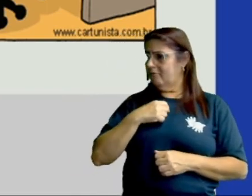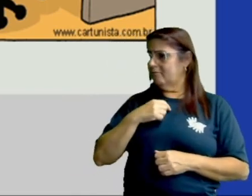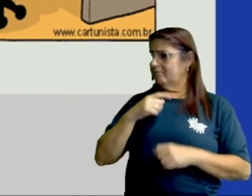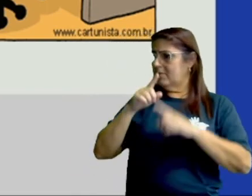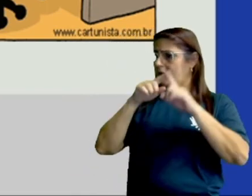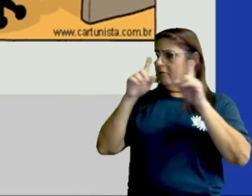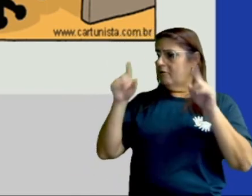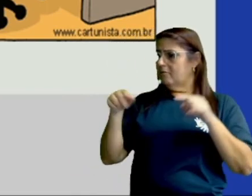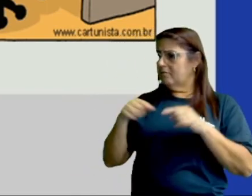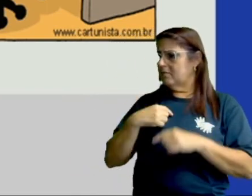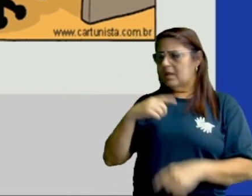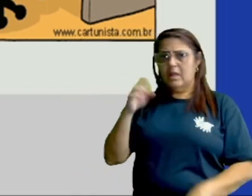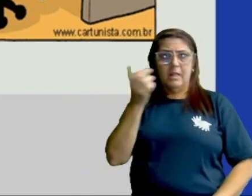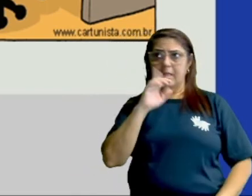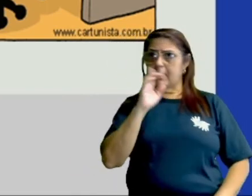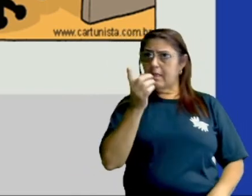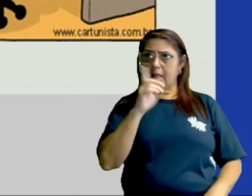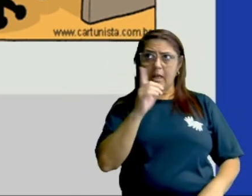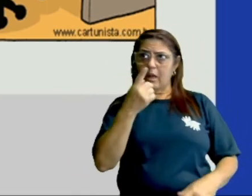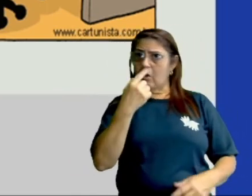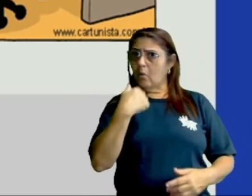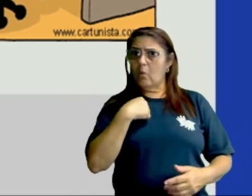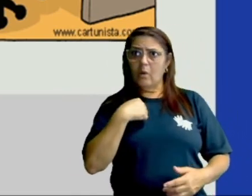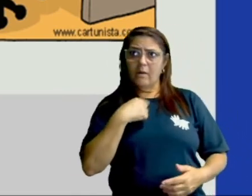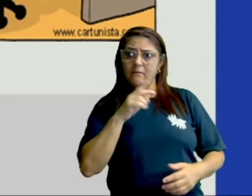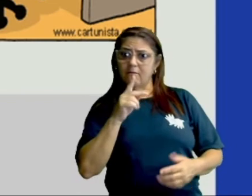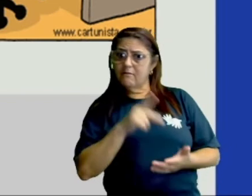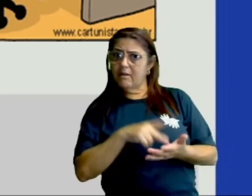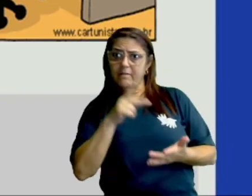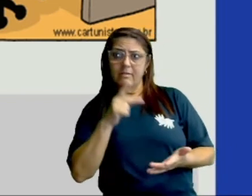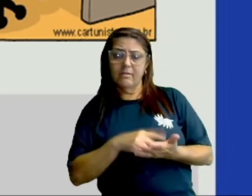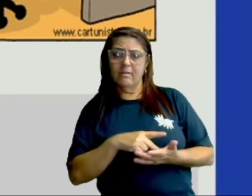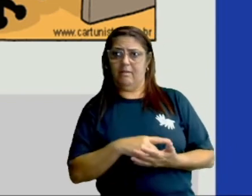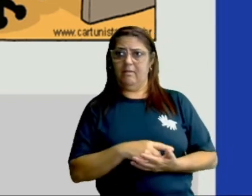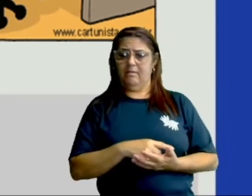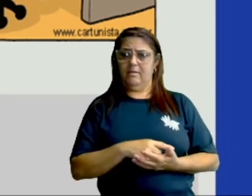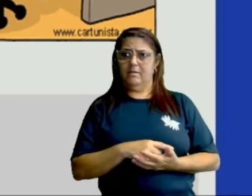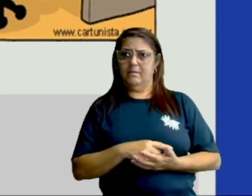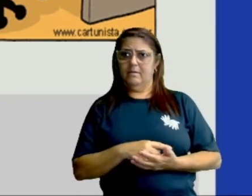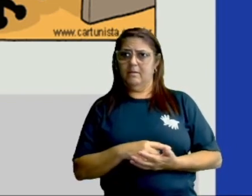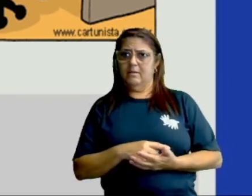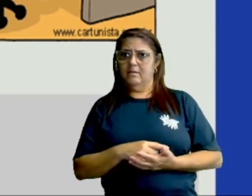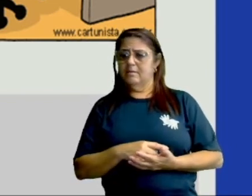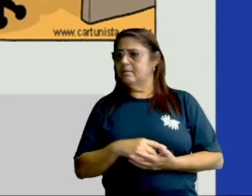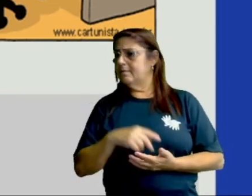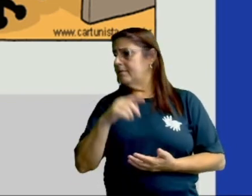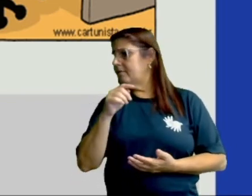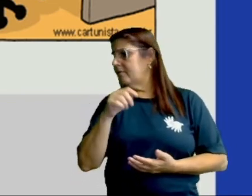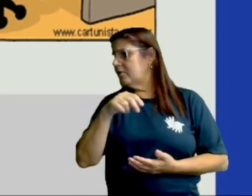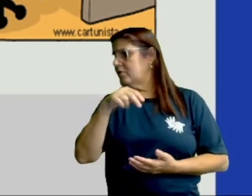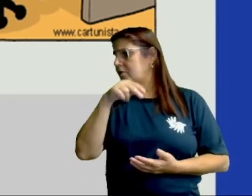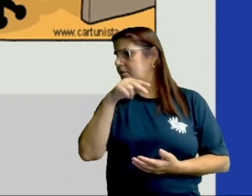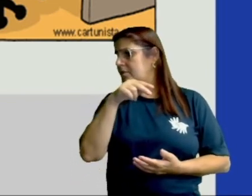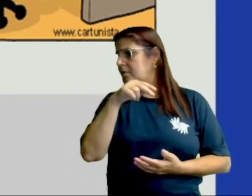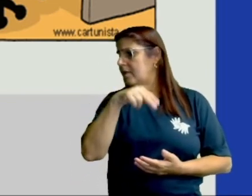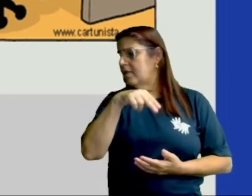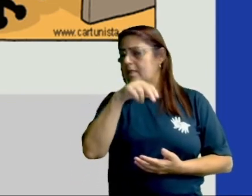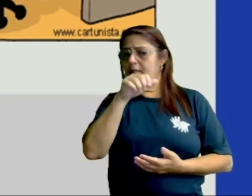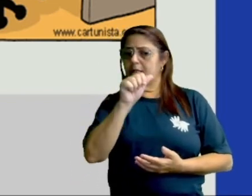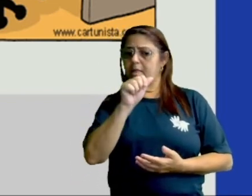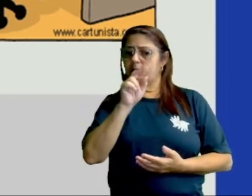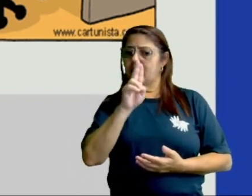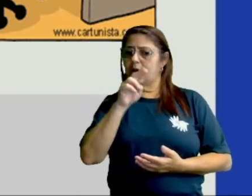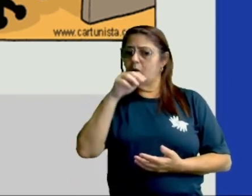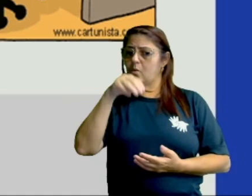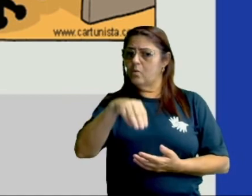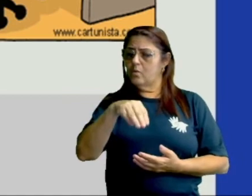na estrutura, não é verdade. Dá uma olhada como é que está escrito esse não é verdade. Então, a gente tem aí,